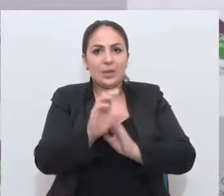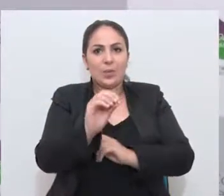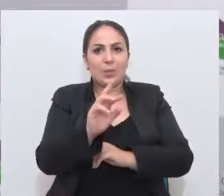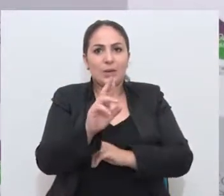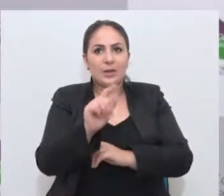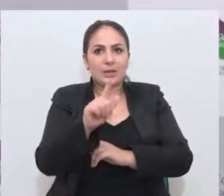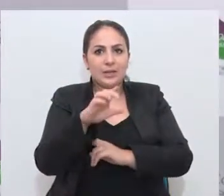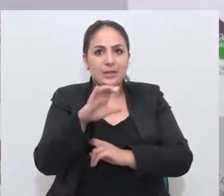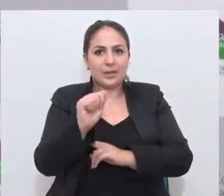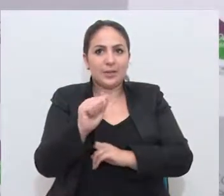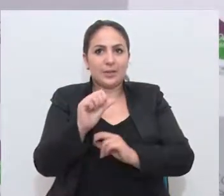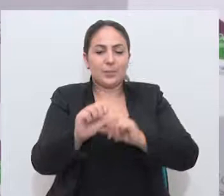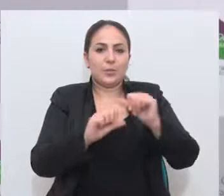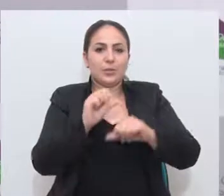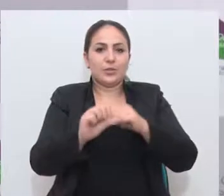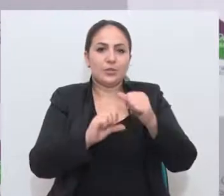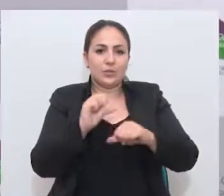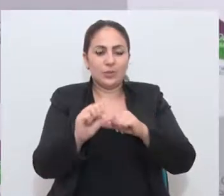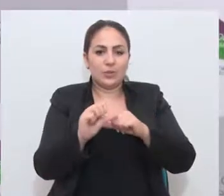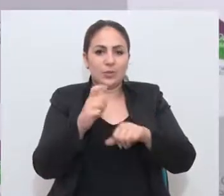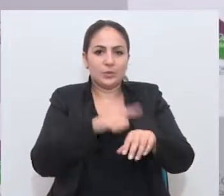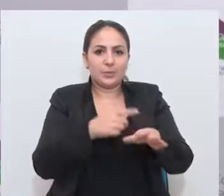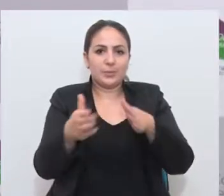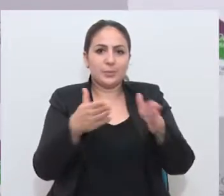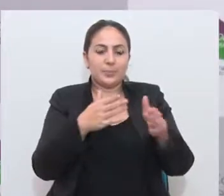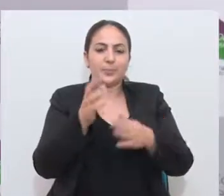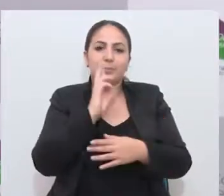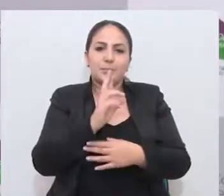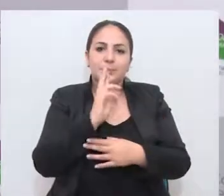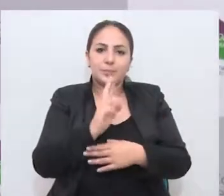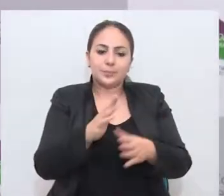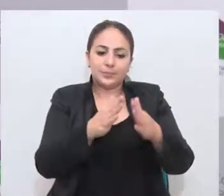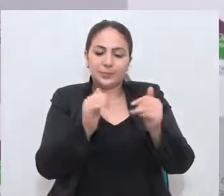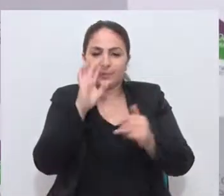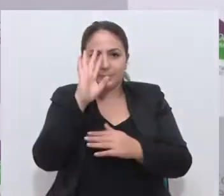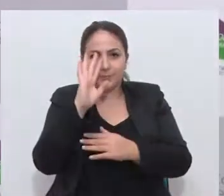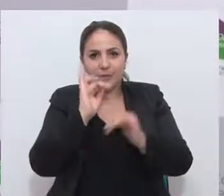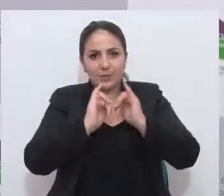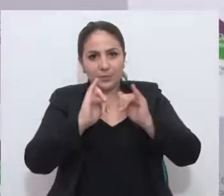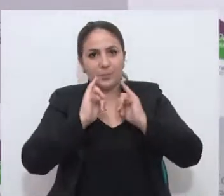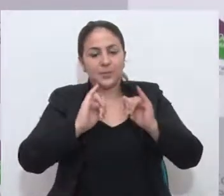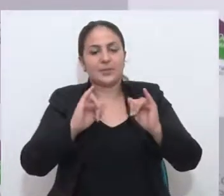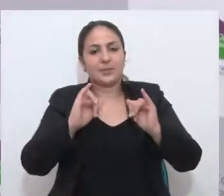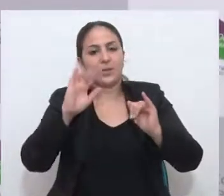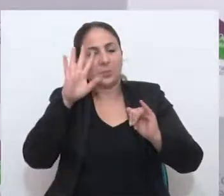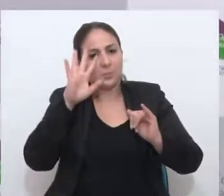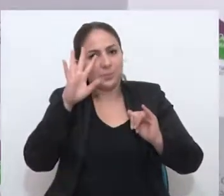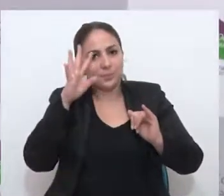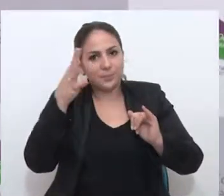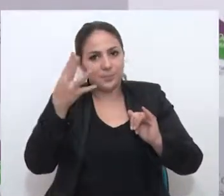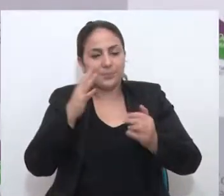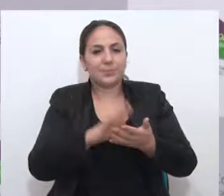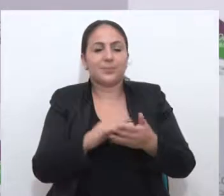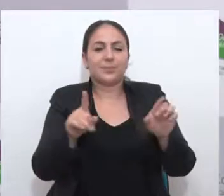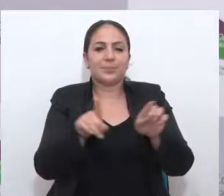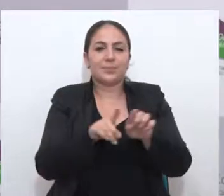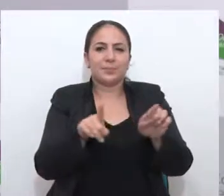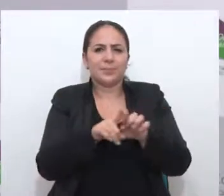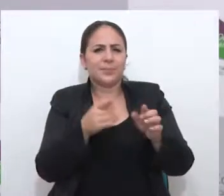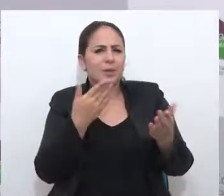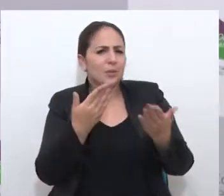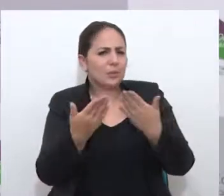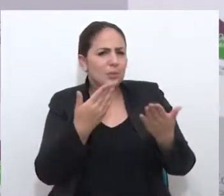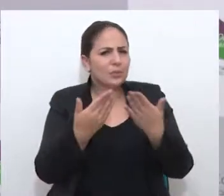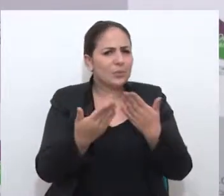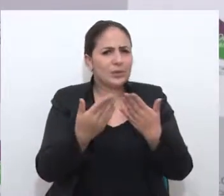orgânica que modificou os prazos de resposta de pedidos de informação, pedidos de providência,